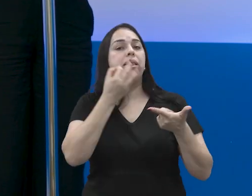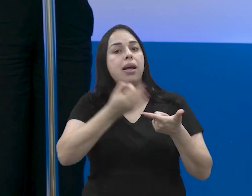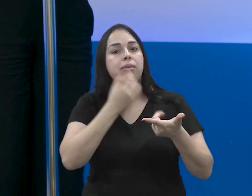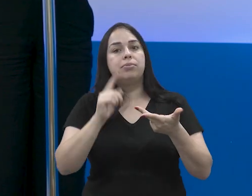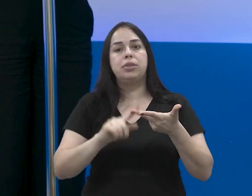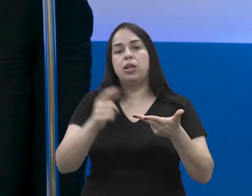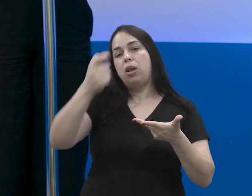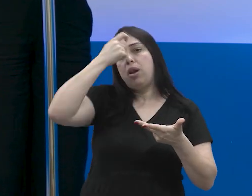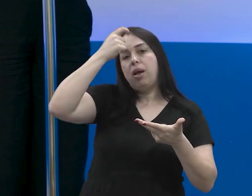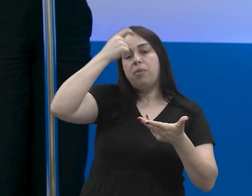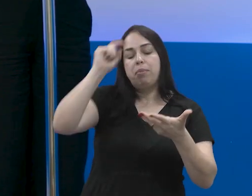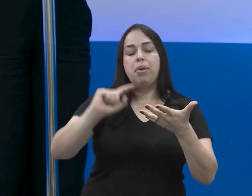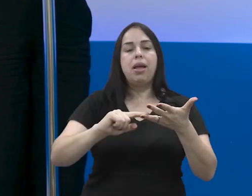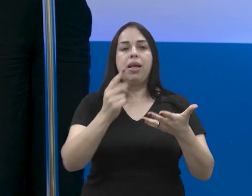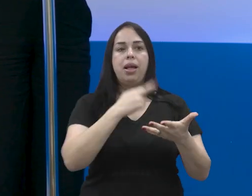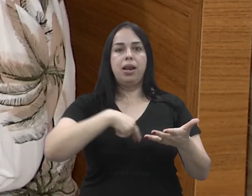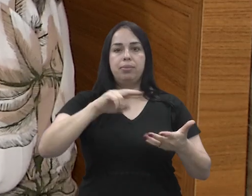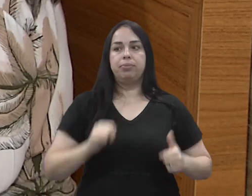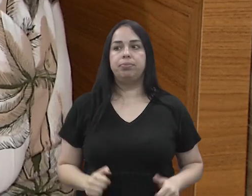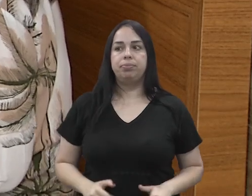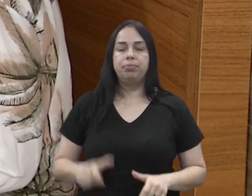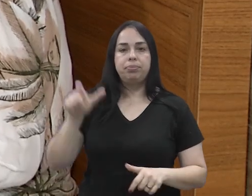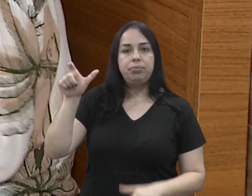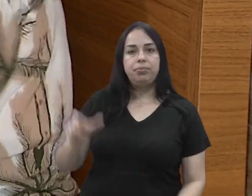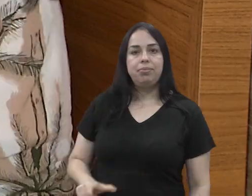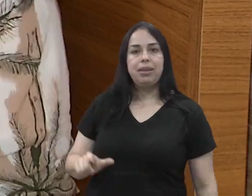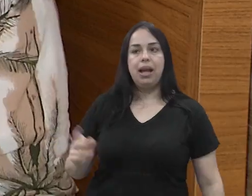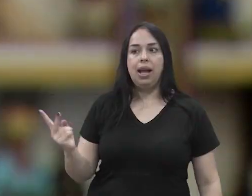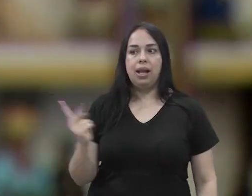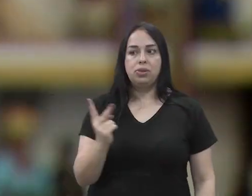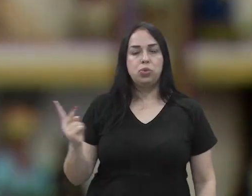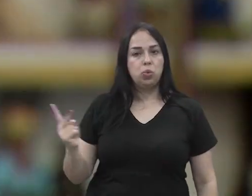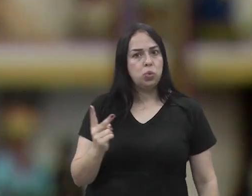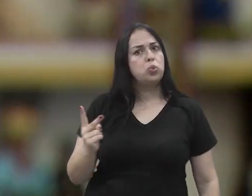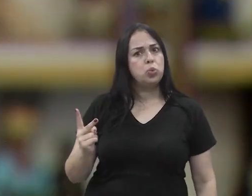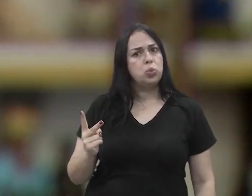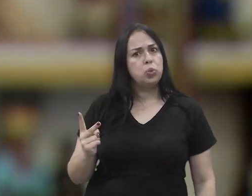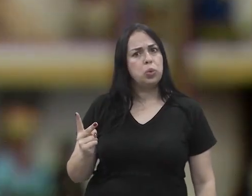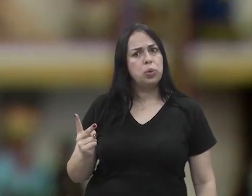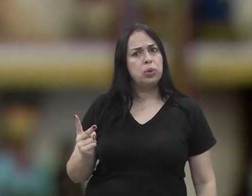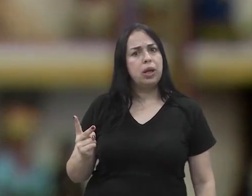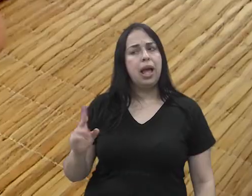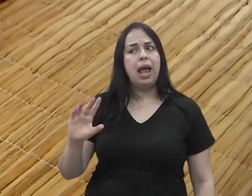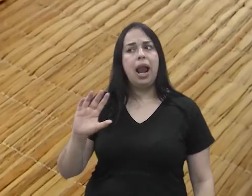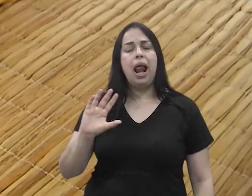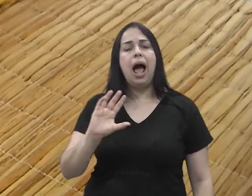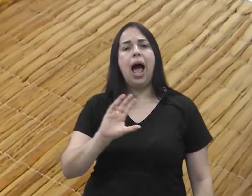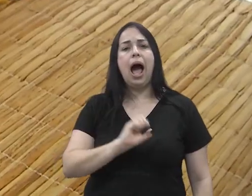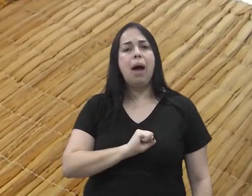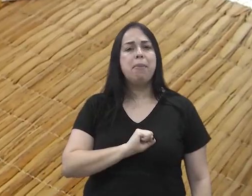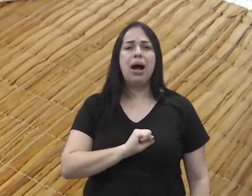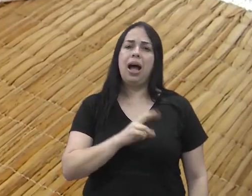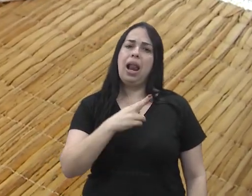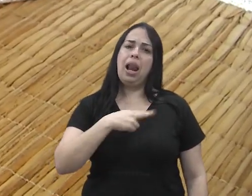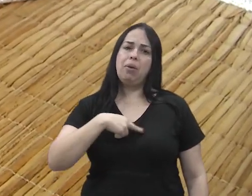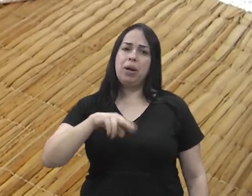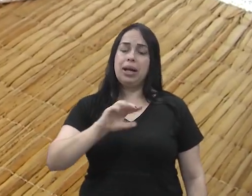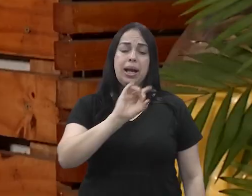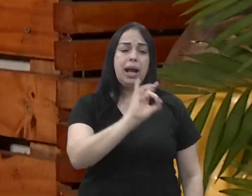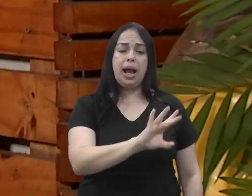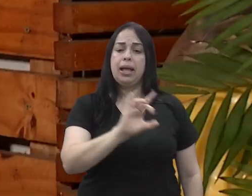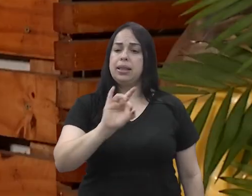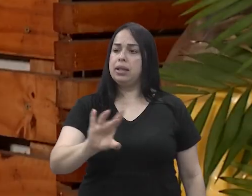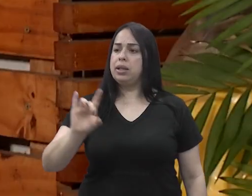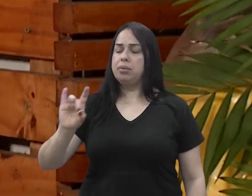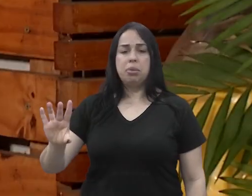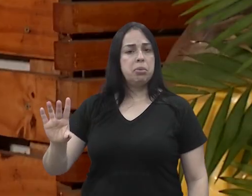pensamento, consciência e religião. Mirilene, Lígia e Sandra têm algo em comum: o amor pela religião. Cada